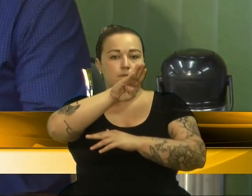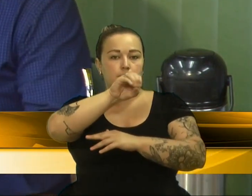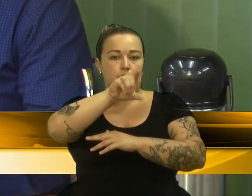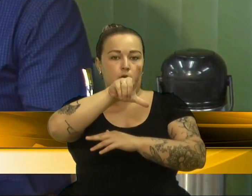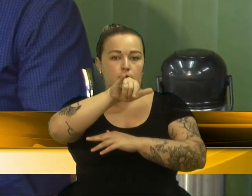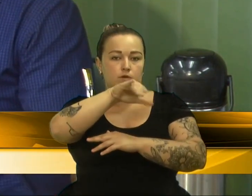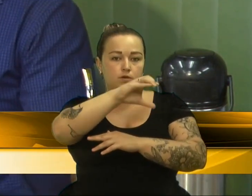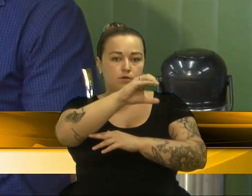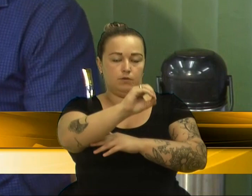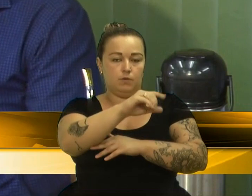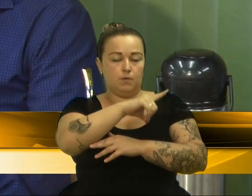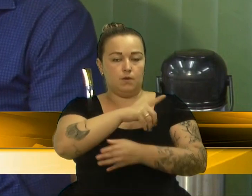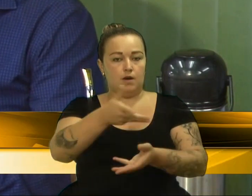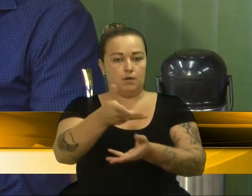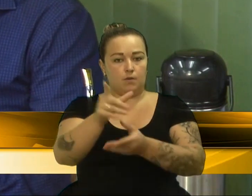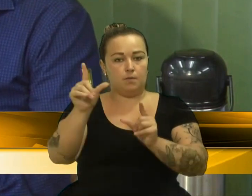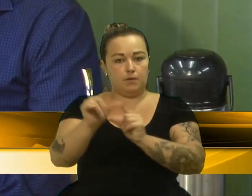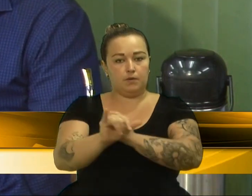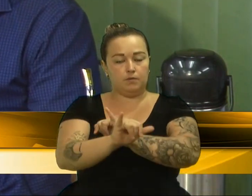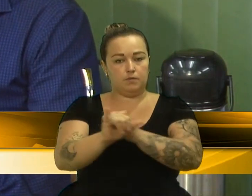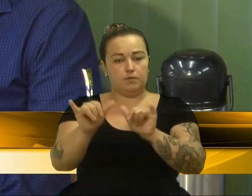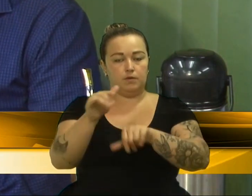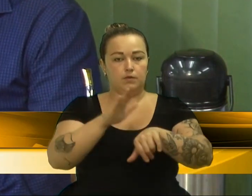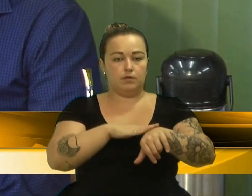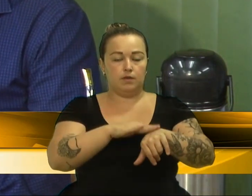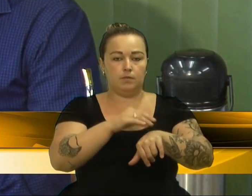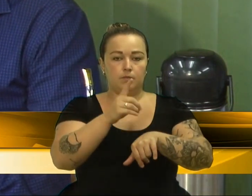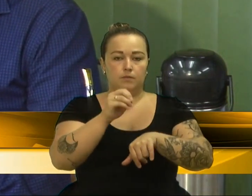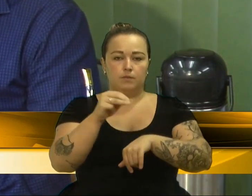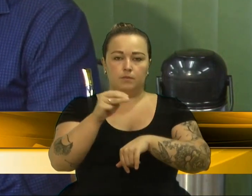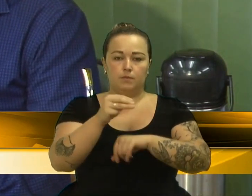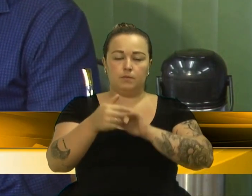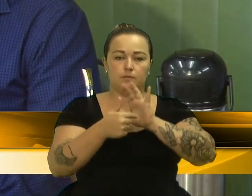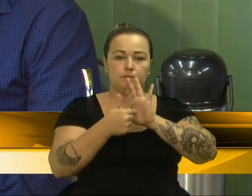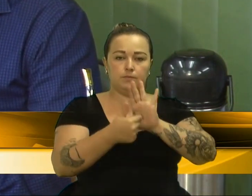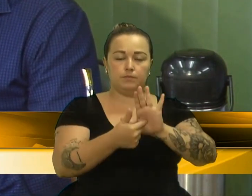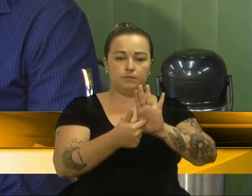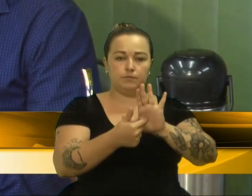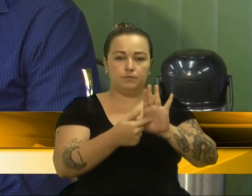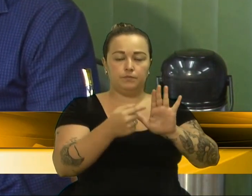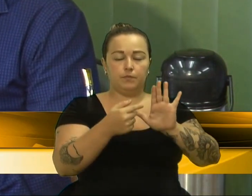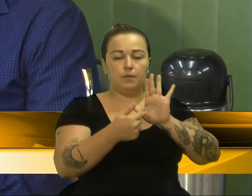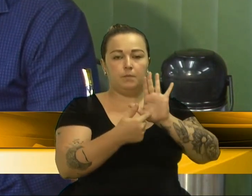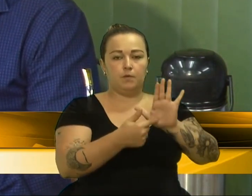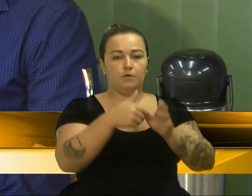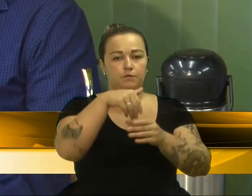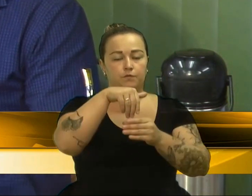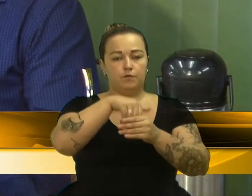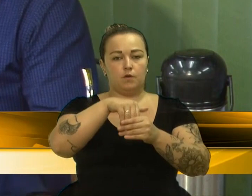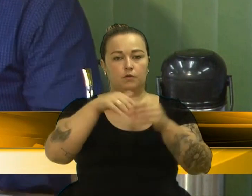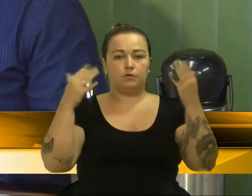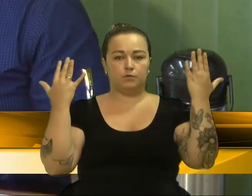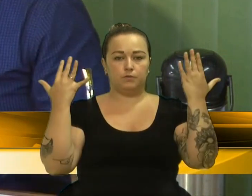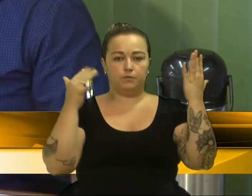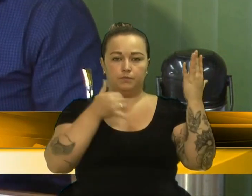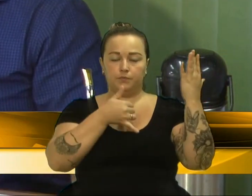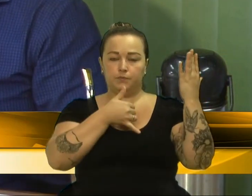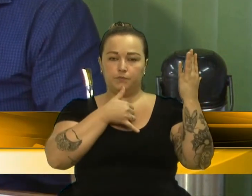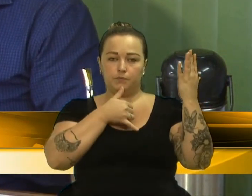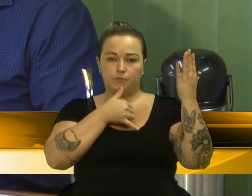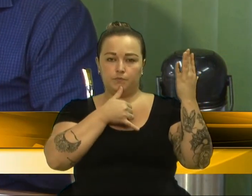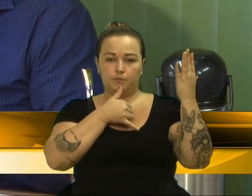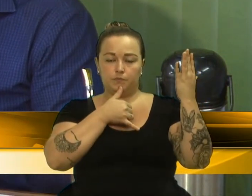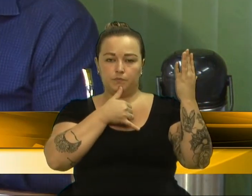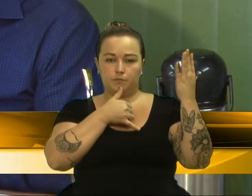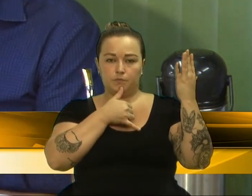Passemos ao espaço das pequenas comunicações pelo tempo de 10 minutos para a apresentação de votos de pesar, de louvor ou